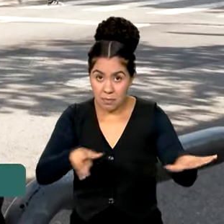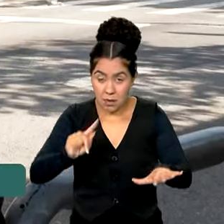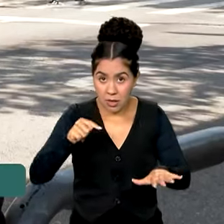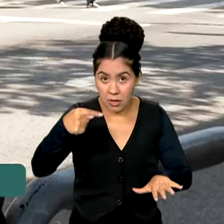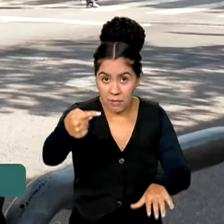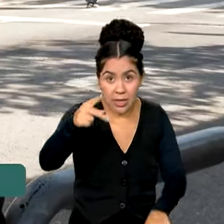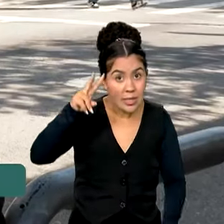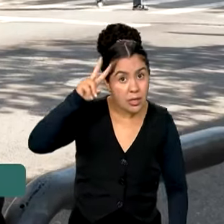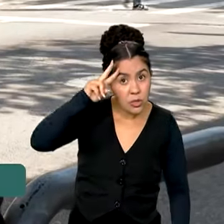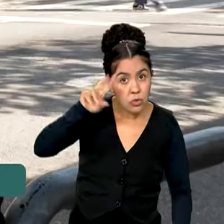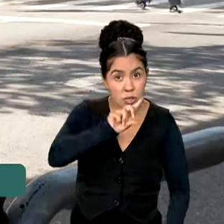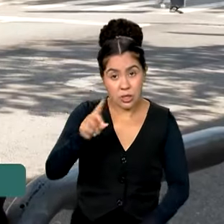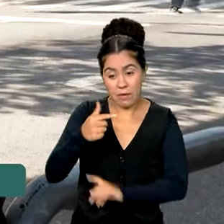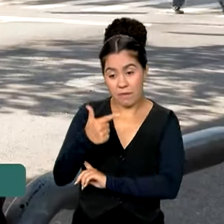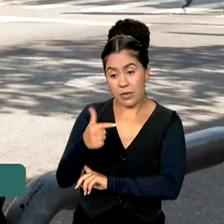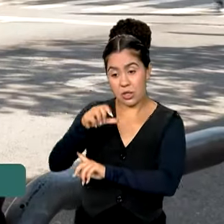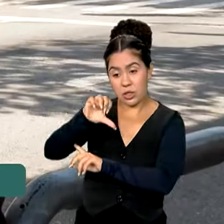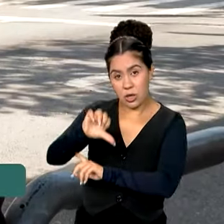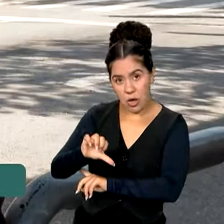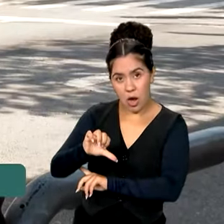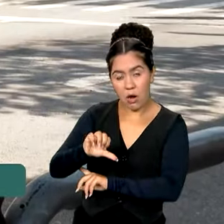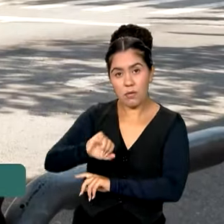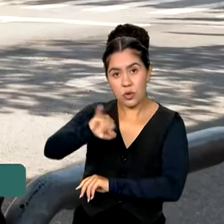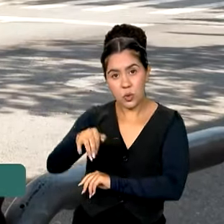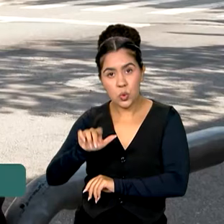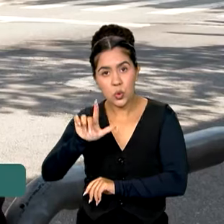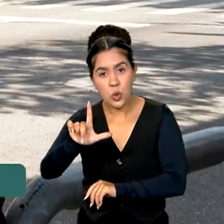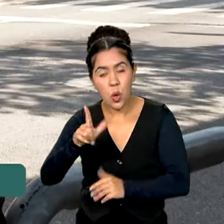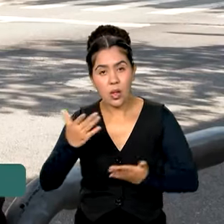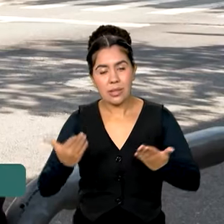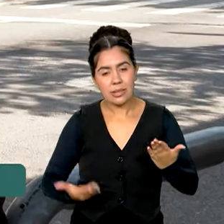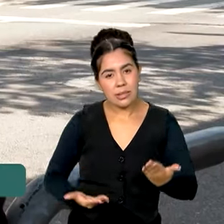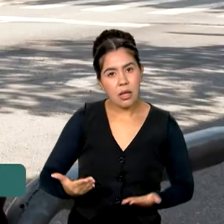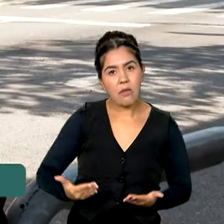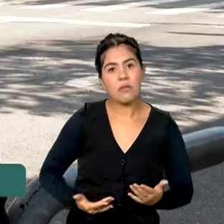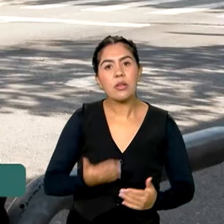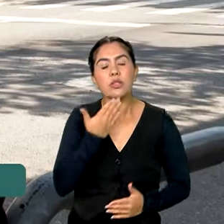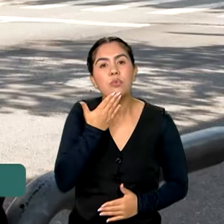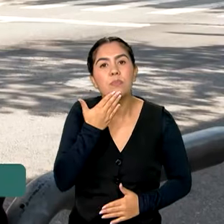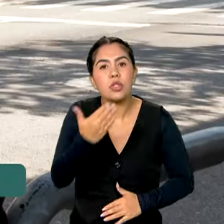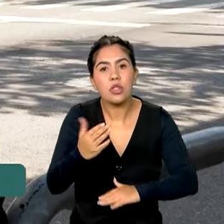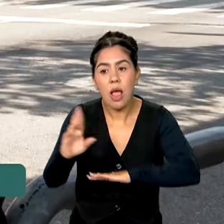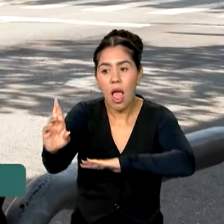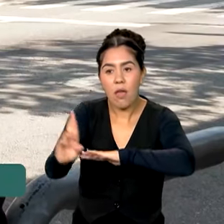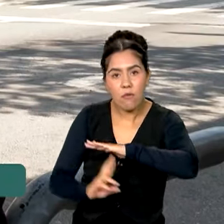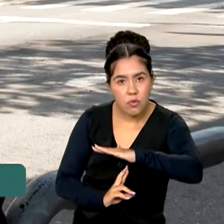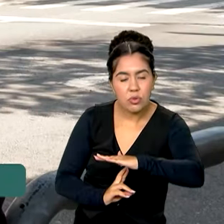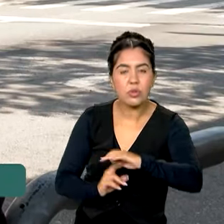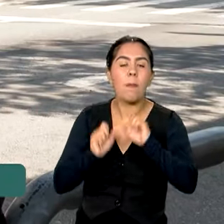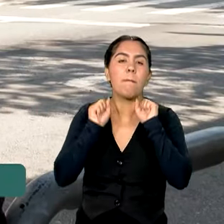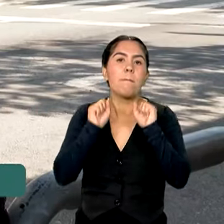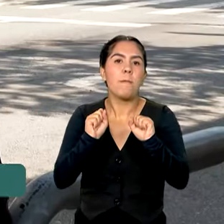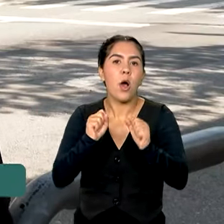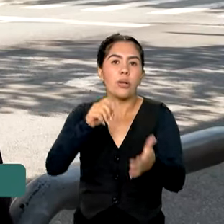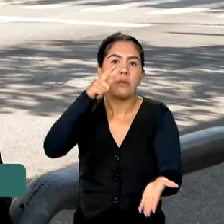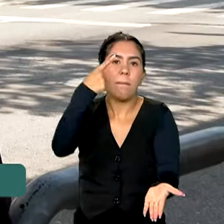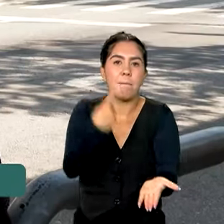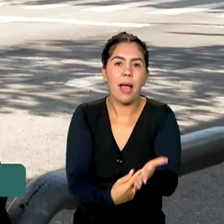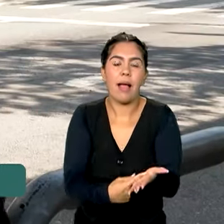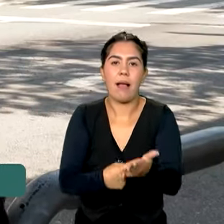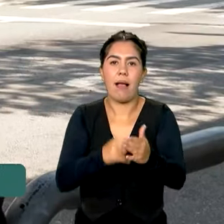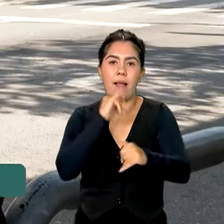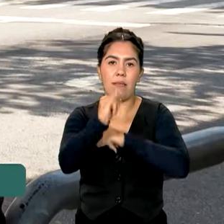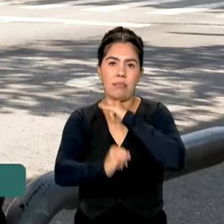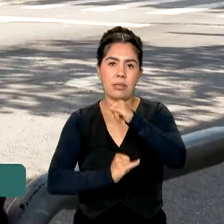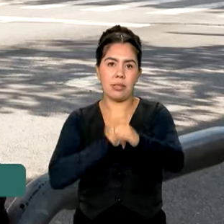dia 29, o serviço de solicitação de refúgio poderá ser agendado pela internet,